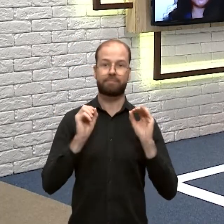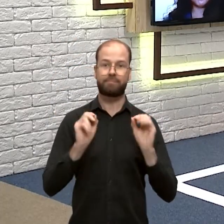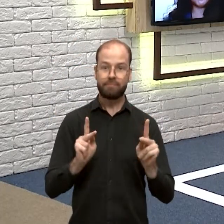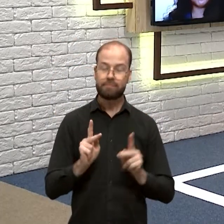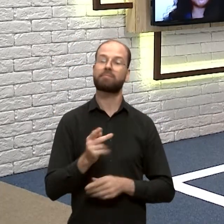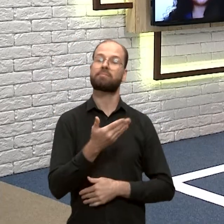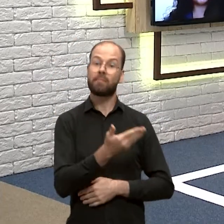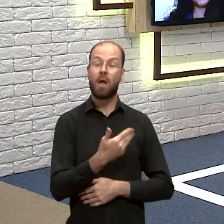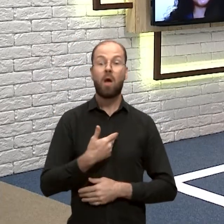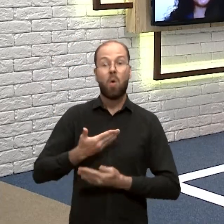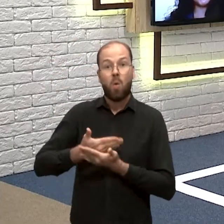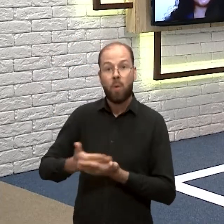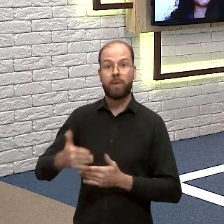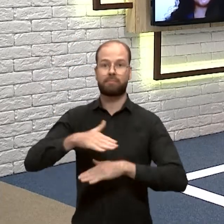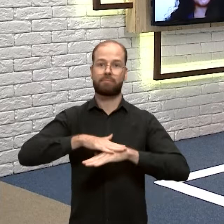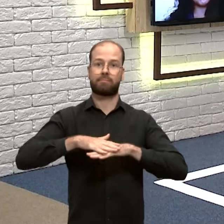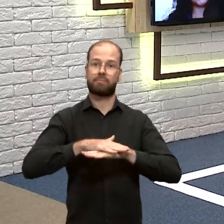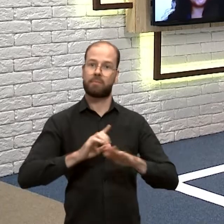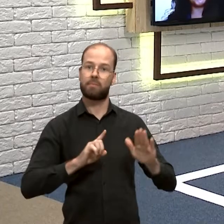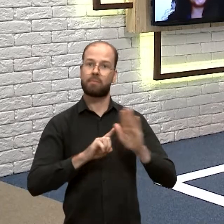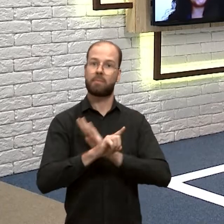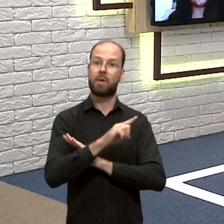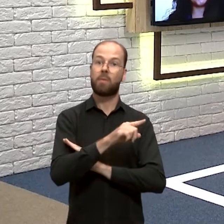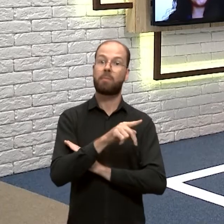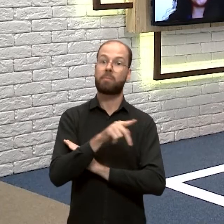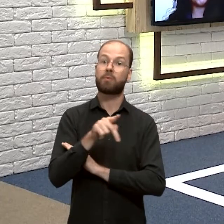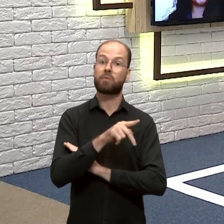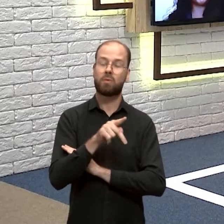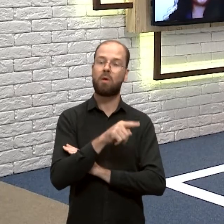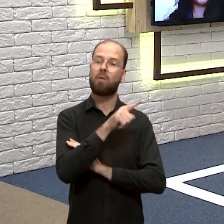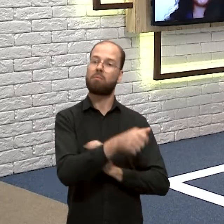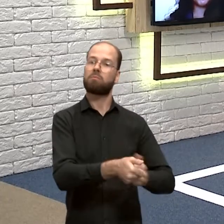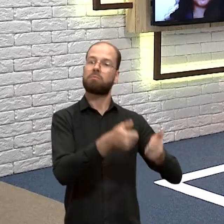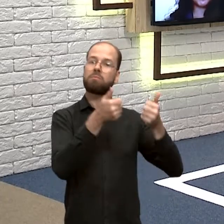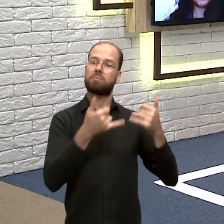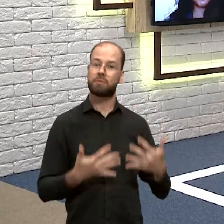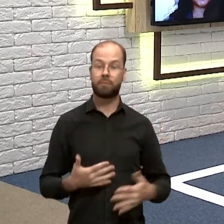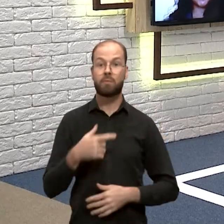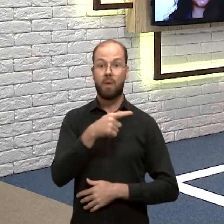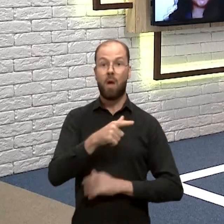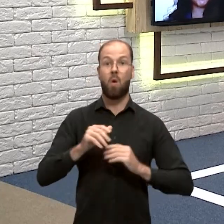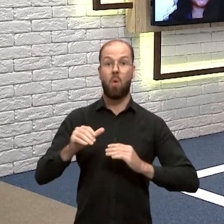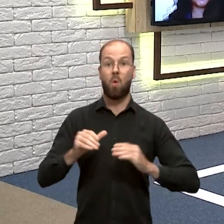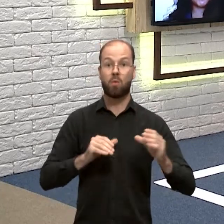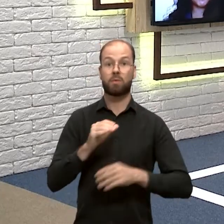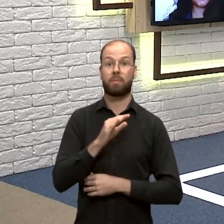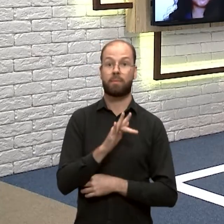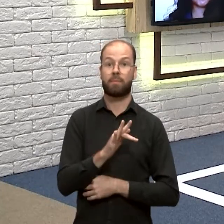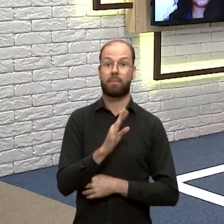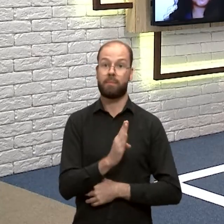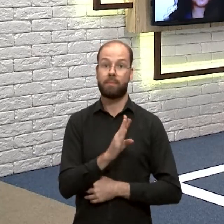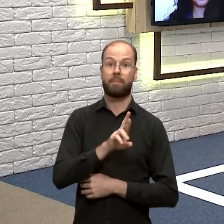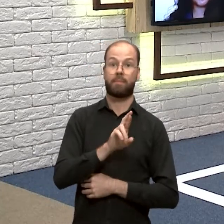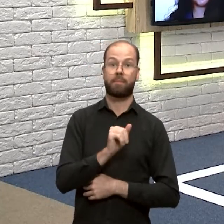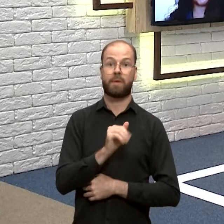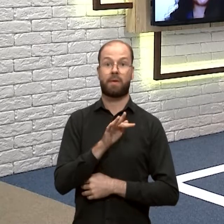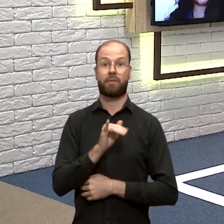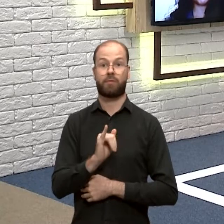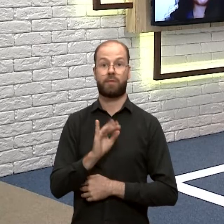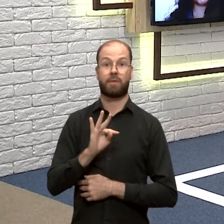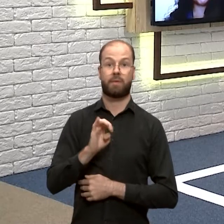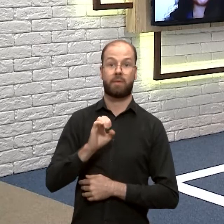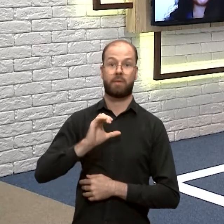para ele explicar algumas dessas oportunidades. Professor, diz que o senhor é coordenador, né, do Brafitec, que é esse programa